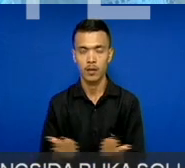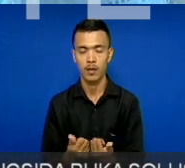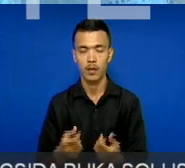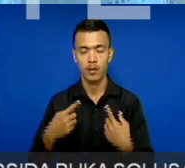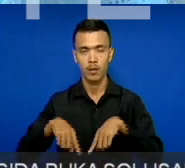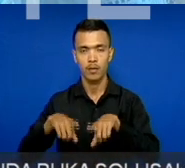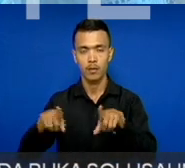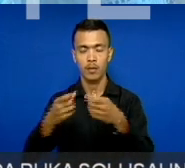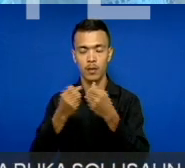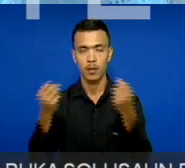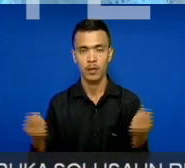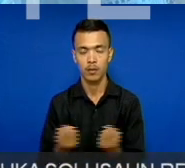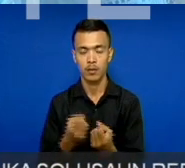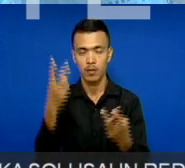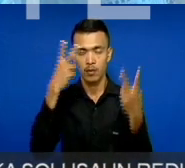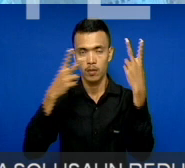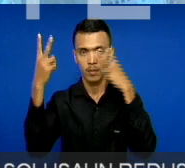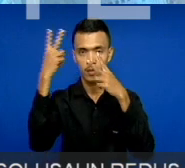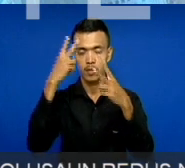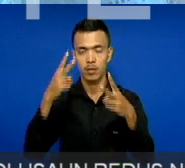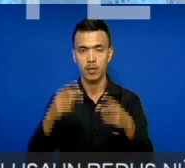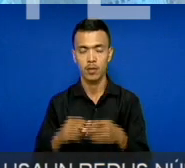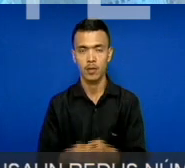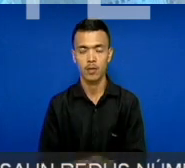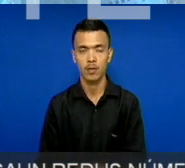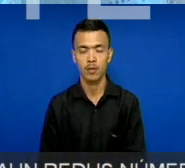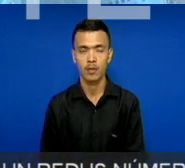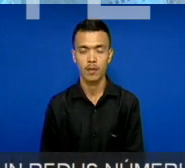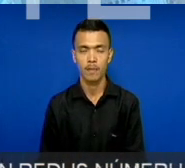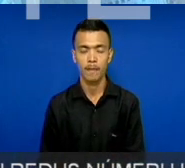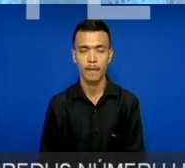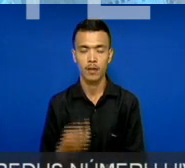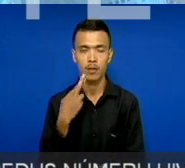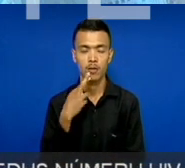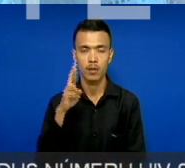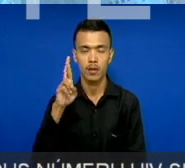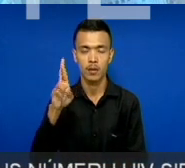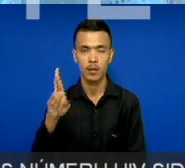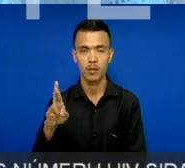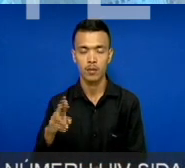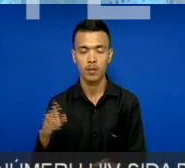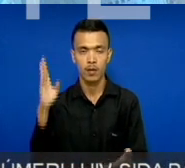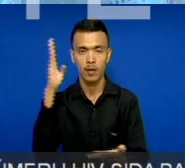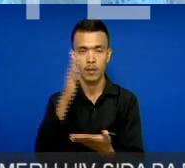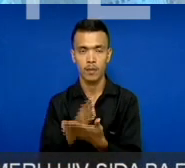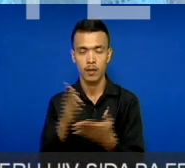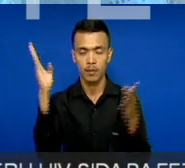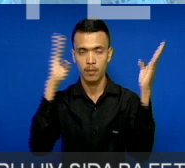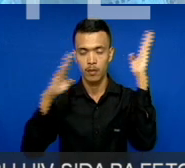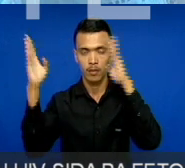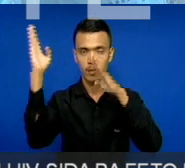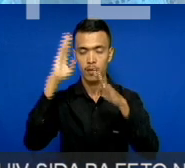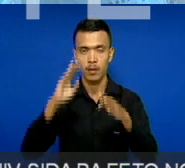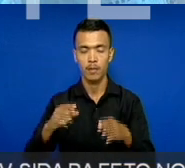O rehalo monitorização para problema na dependente e suco na lei até buscar para resolver realmente todo o problema na apostolácia até